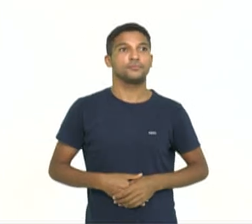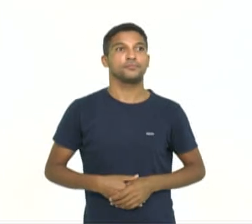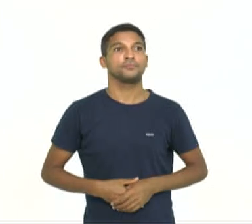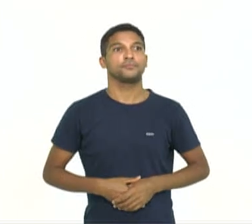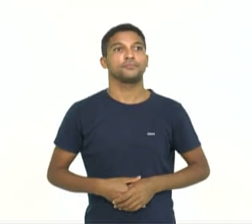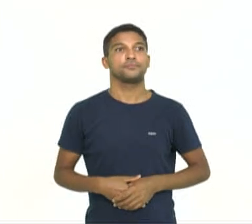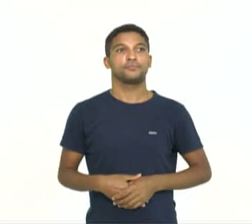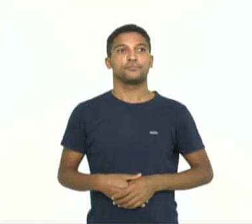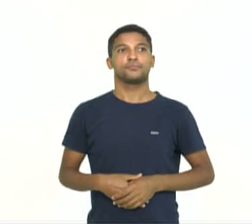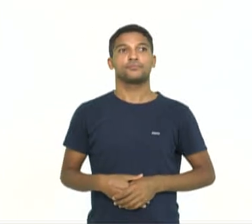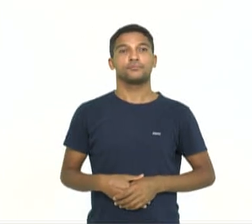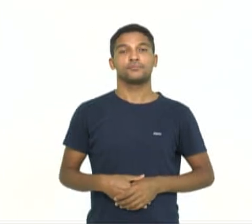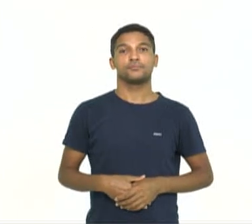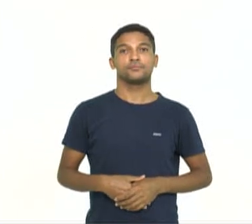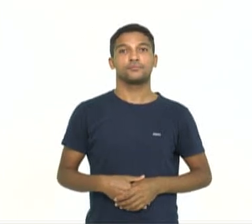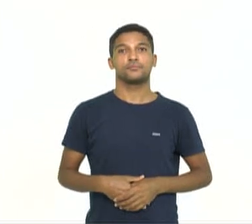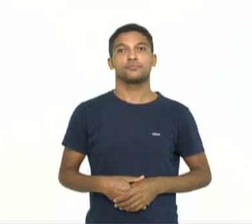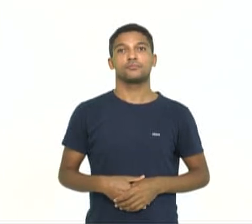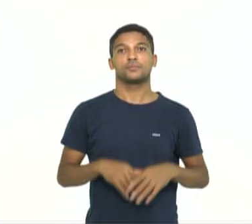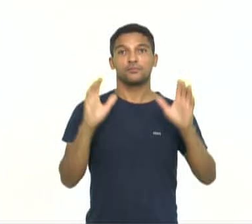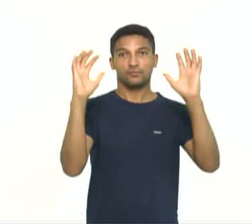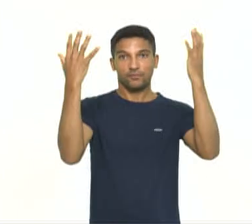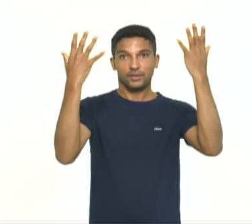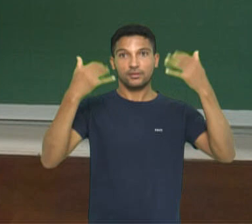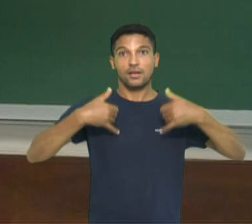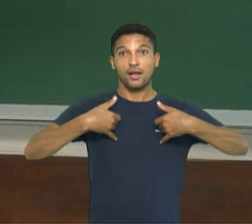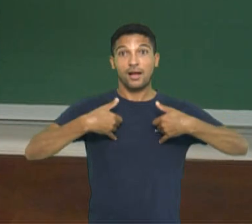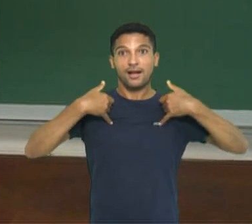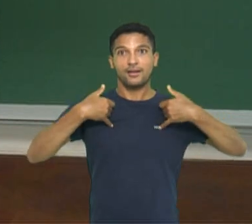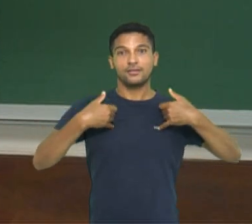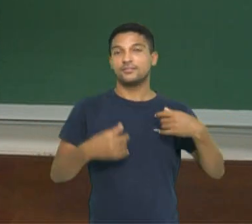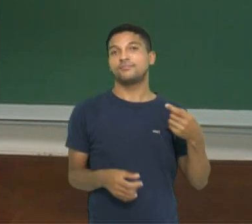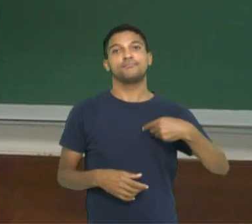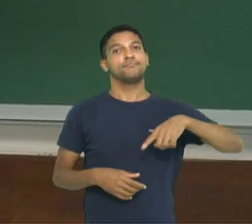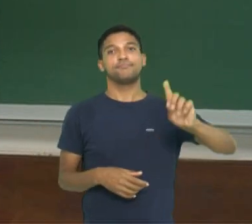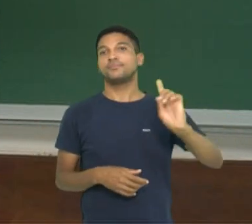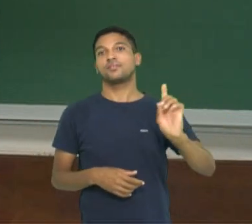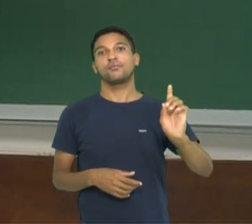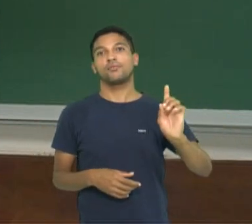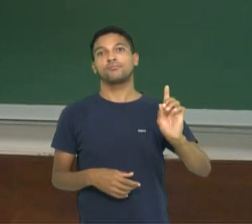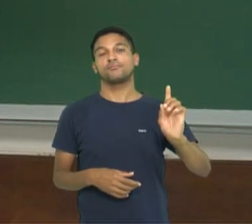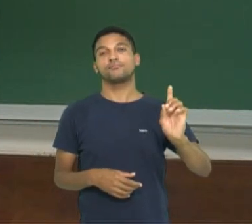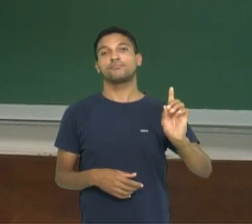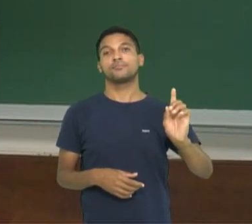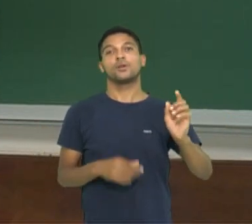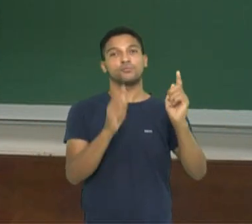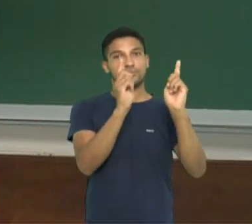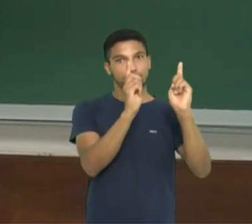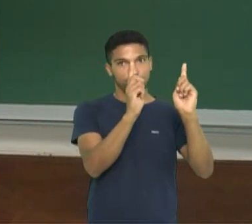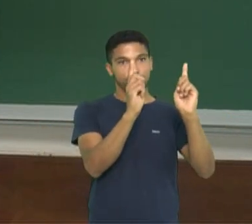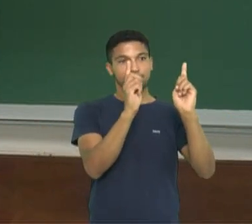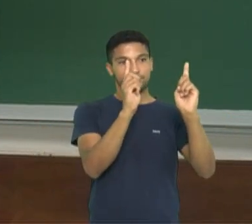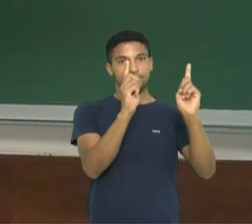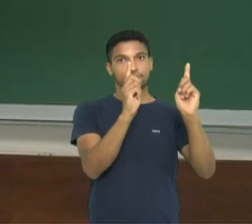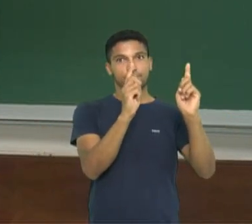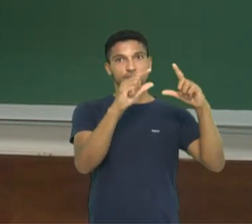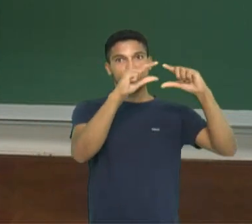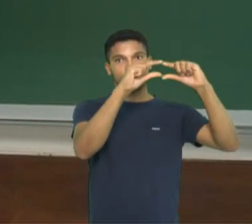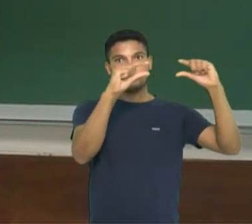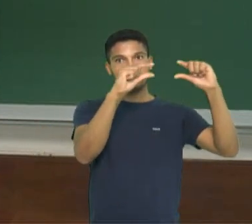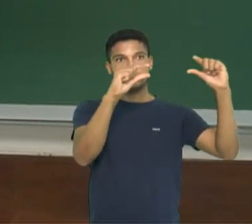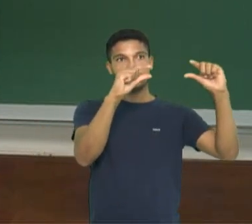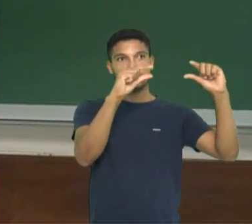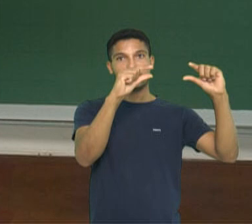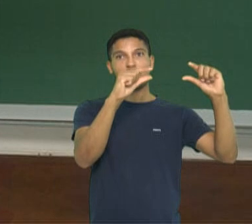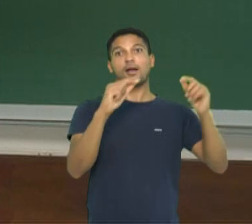ponto. Enviaremos um cartão. Né? Também eu não coloquei o mas ali, o porém, né? Nenhuma conjunção. Portanto, então, todos esses